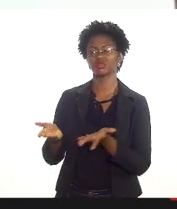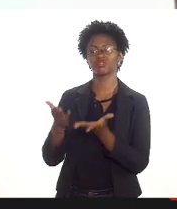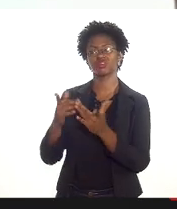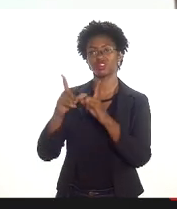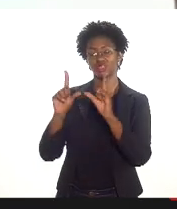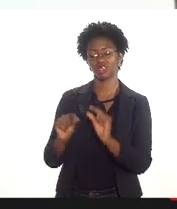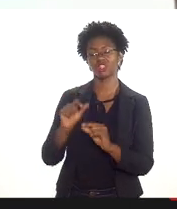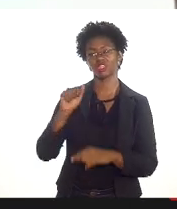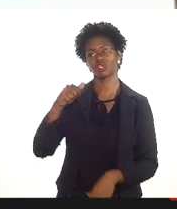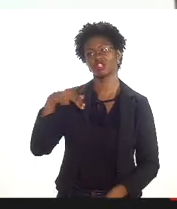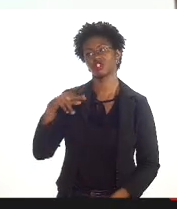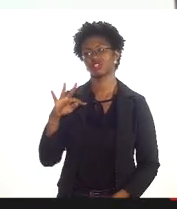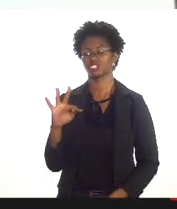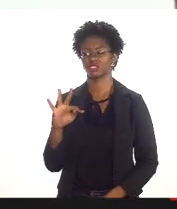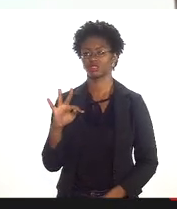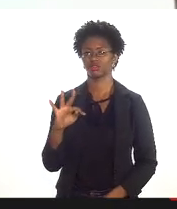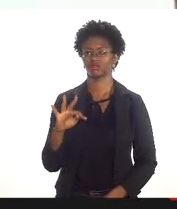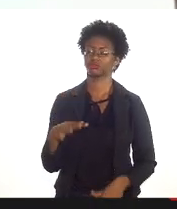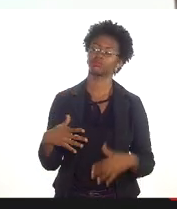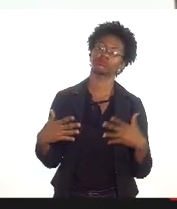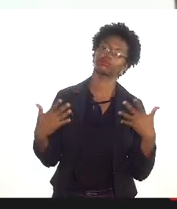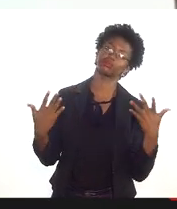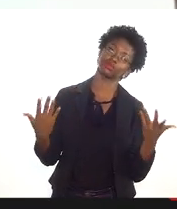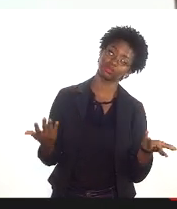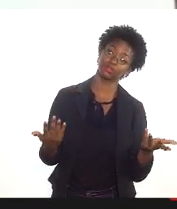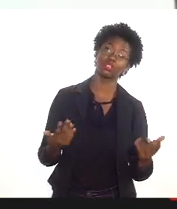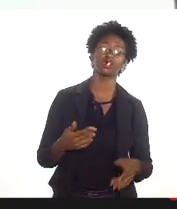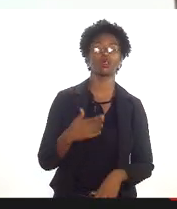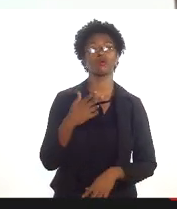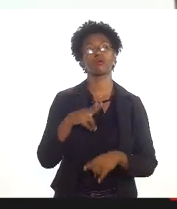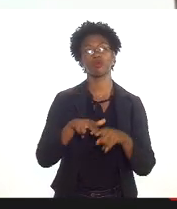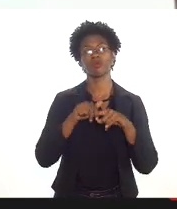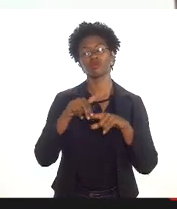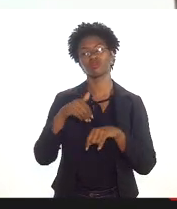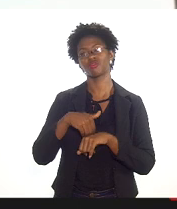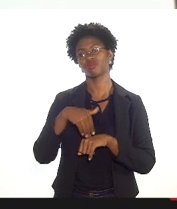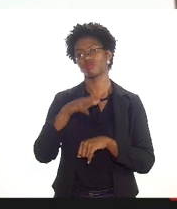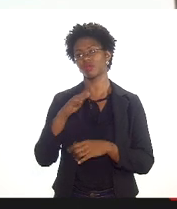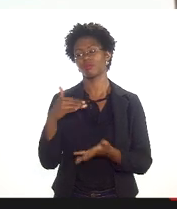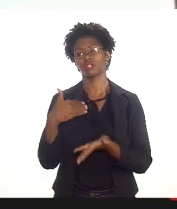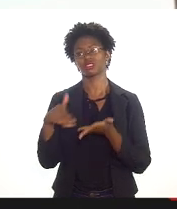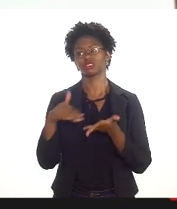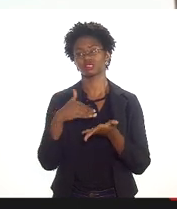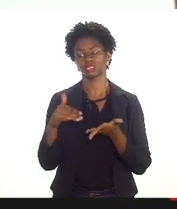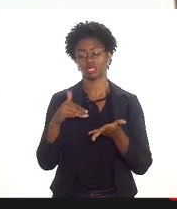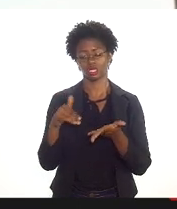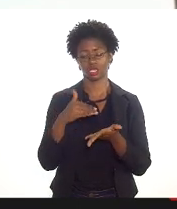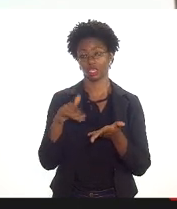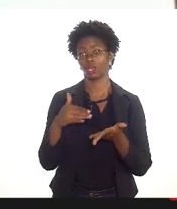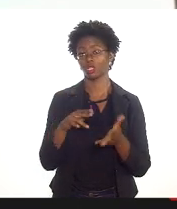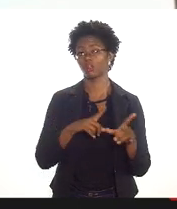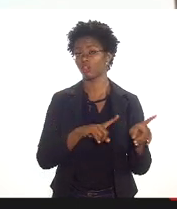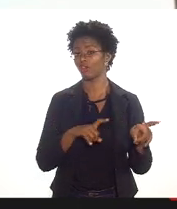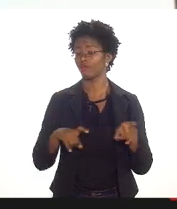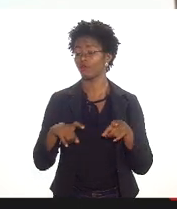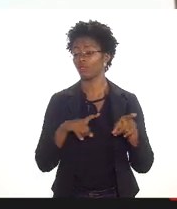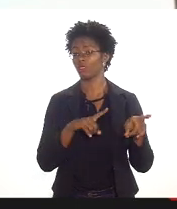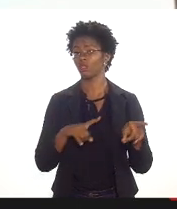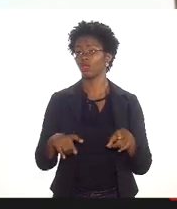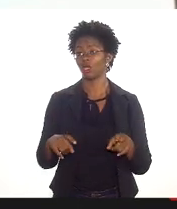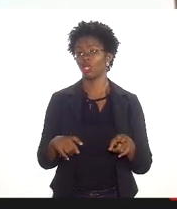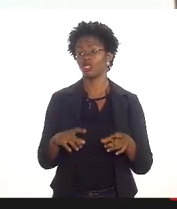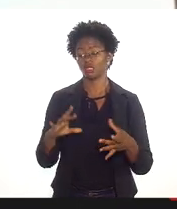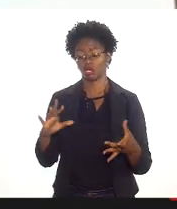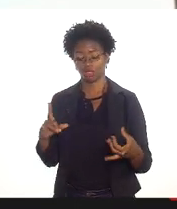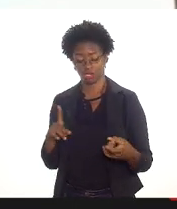ANP, que é mais um motivo para que a Secretaria de Fazenda faça o